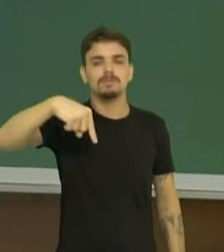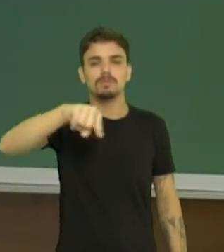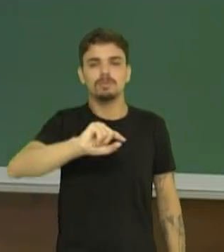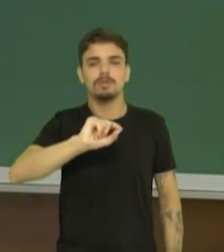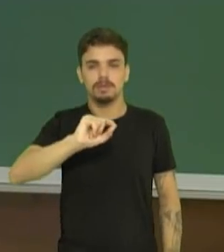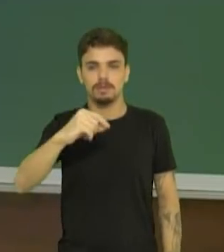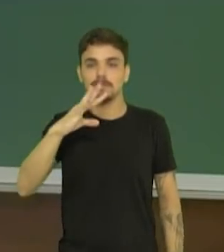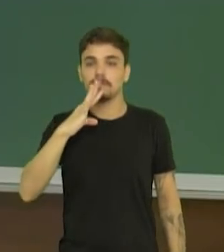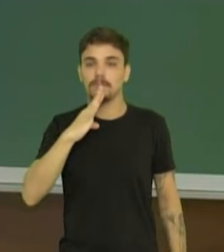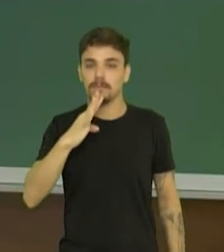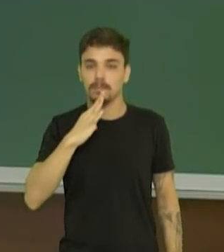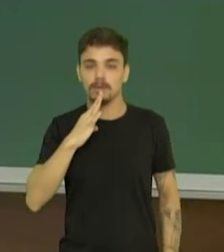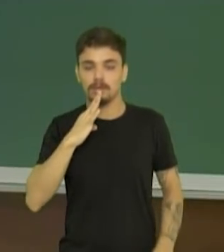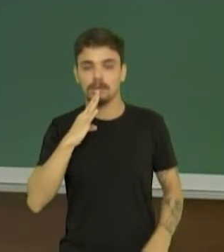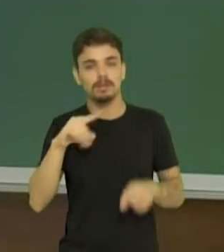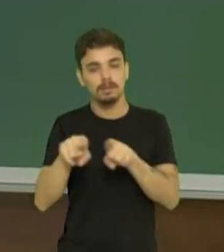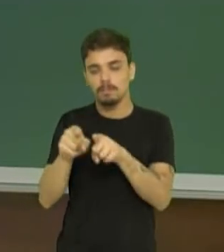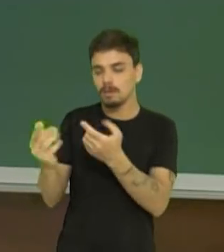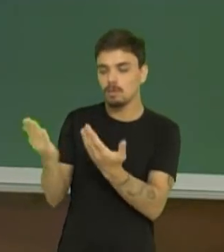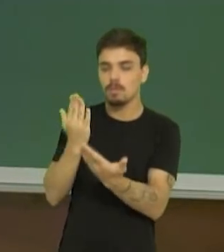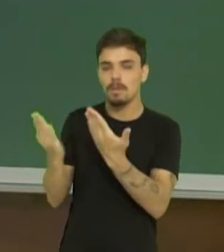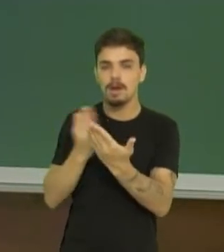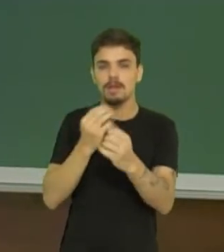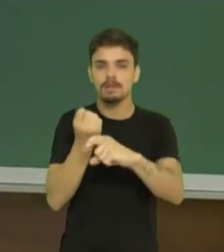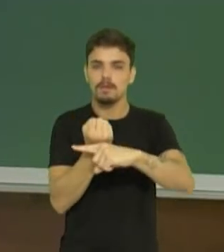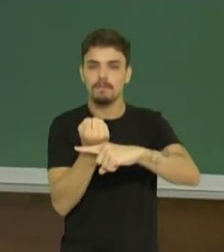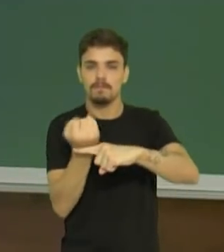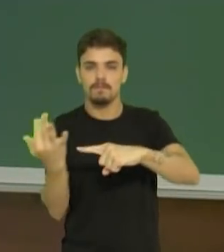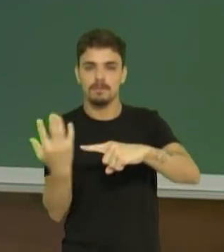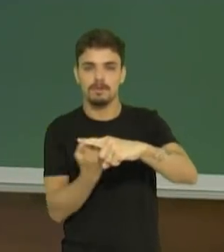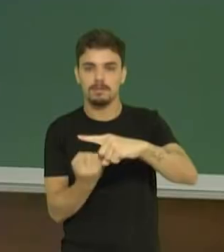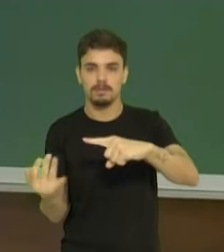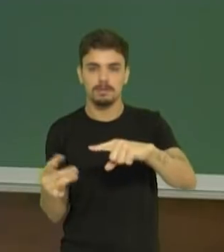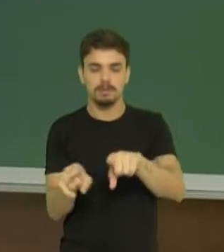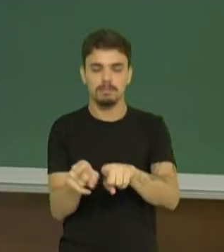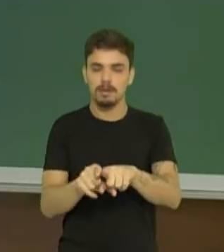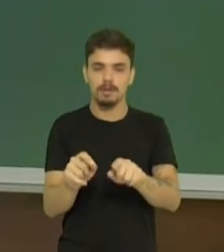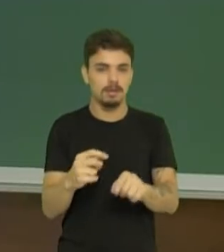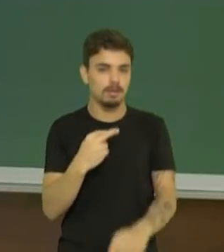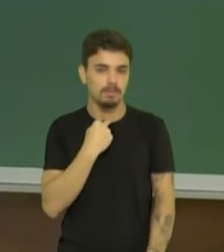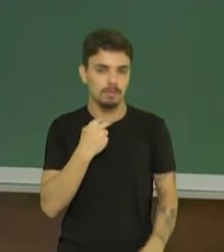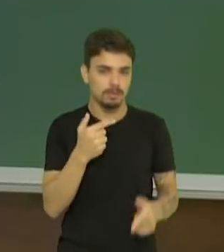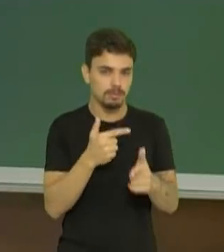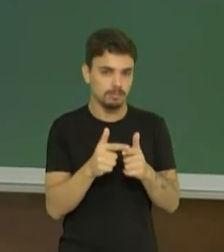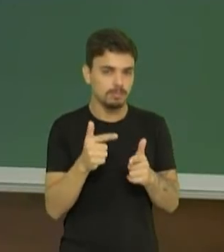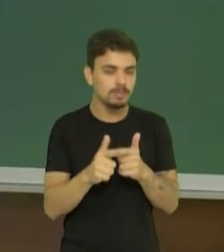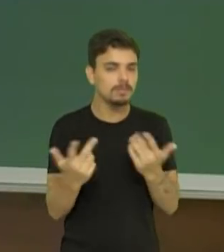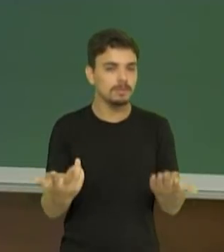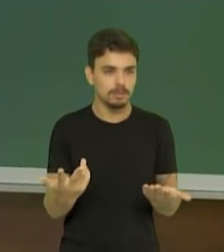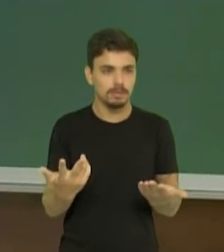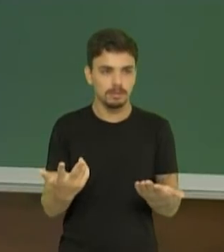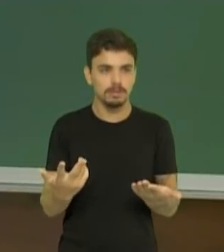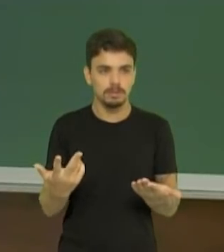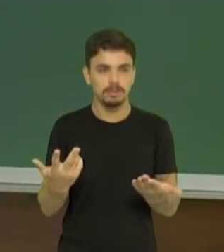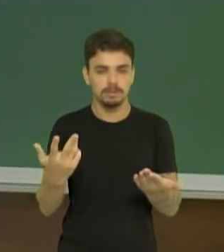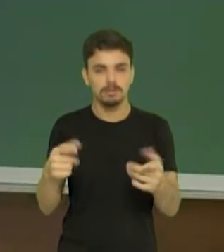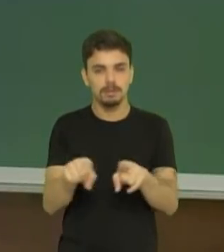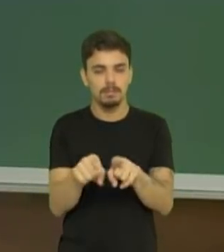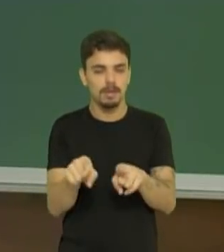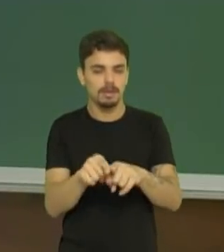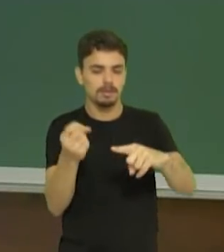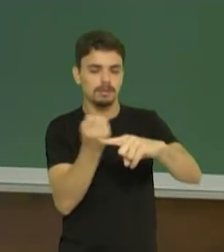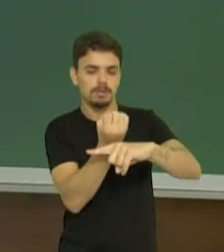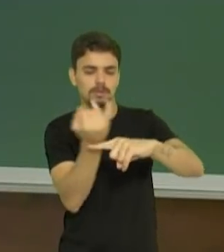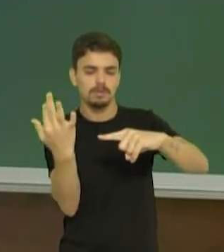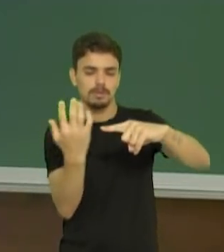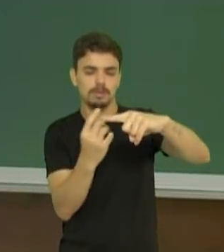você conhecesse e comparasse melhor as frações ali, sem podê-las dividir, de acordo com o numerador e o denominador. Mas se